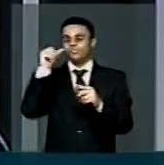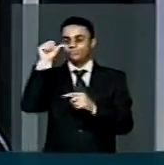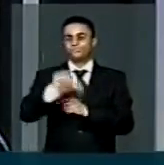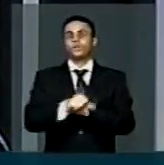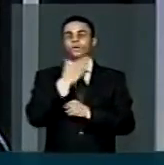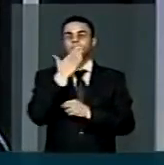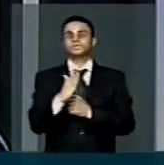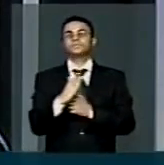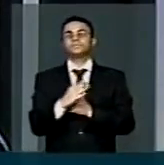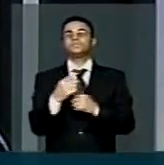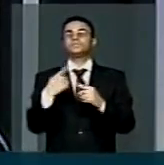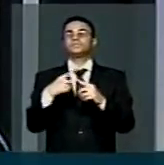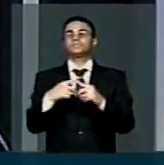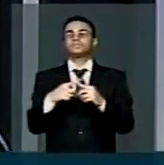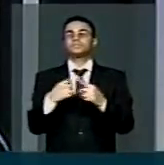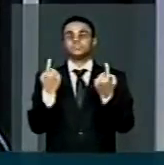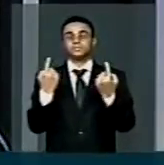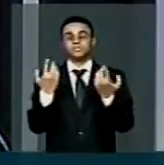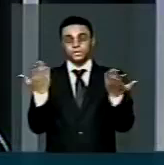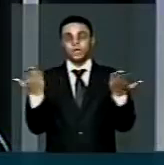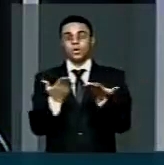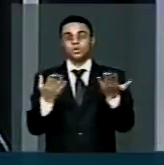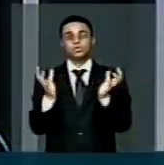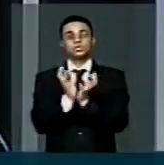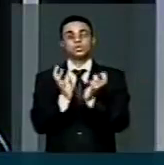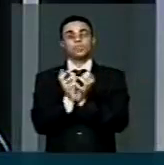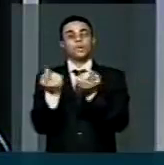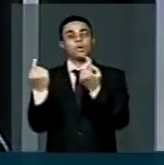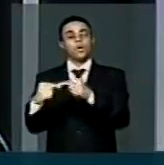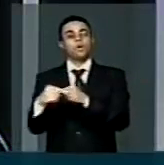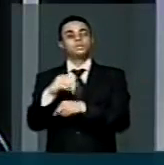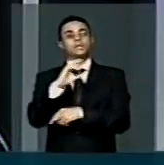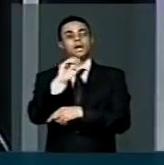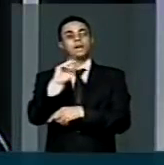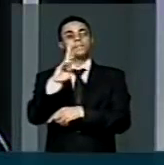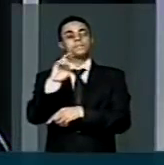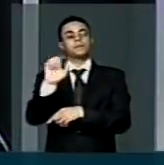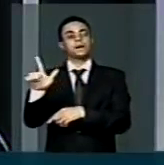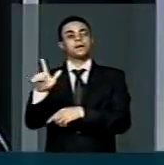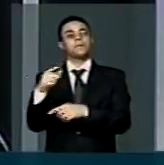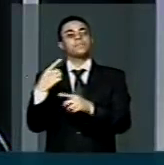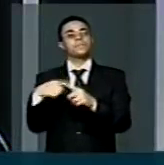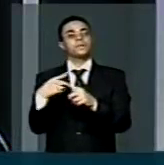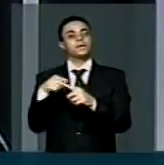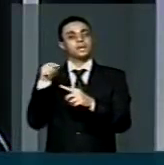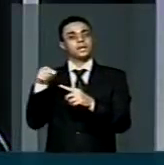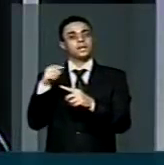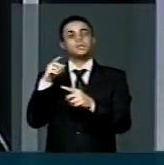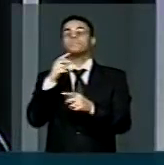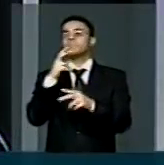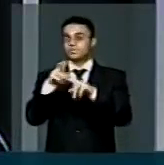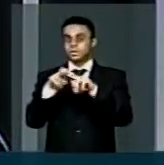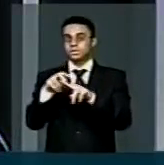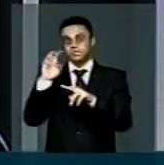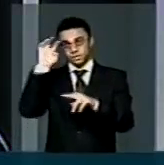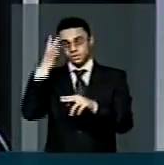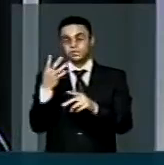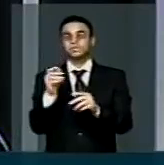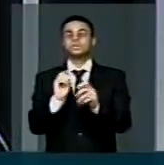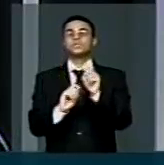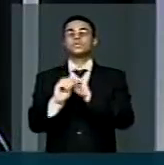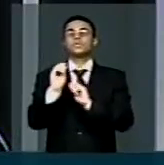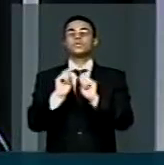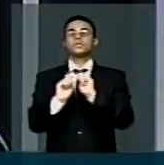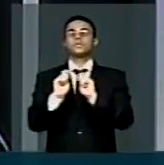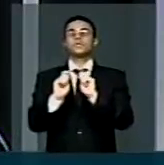A rejeição ao governo de Cabral hoje é tamanha que, segundo dizem, ele resolveu continuar cuidando dos seus negócios, só que agora fora da